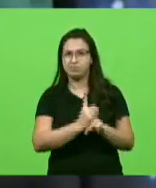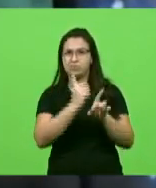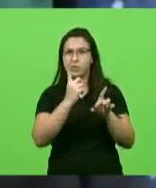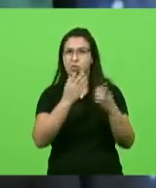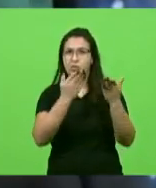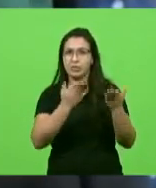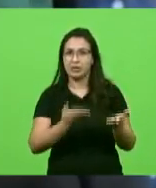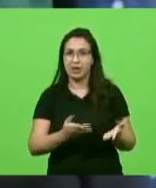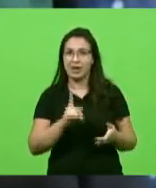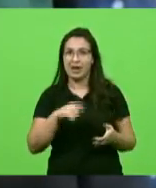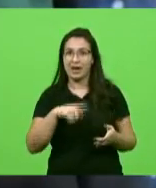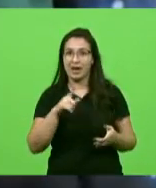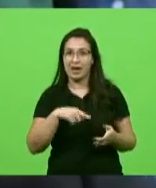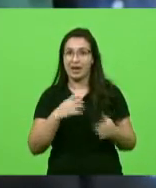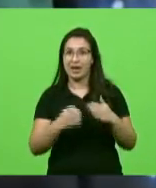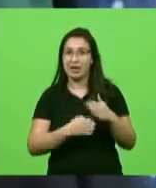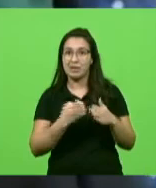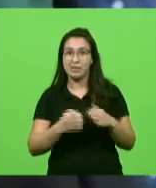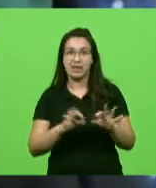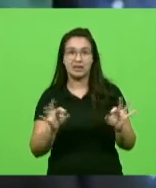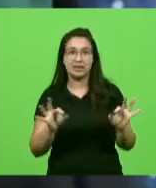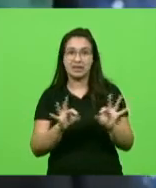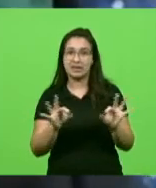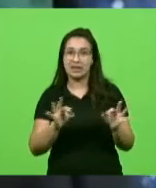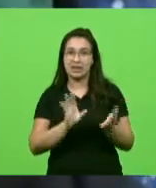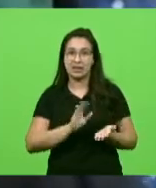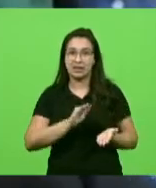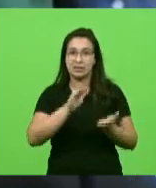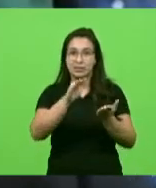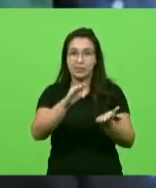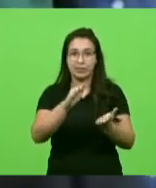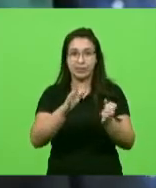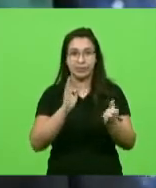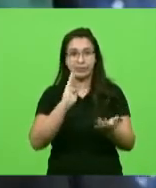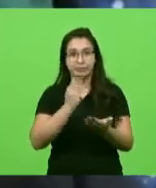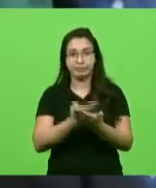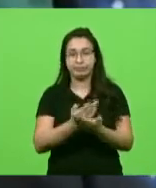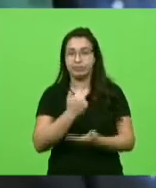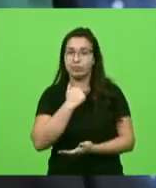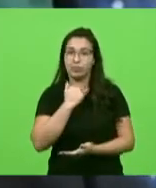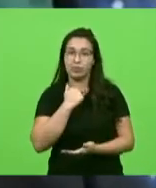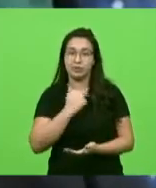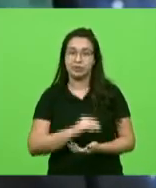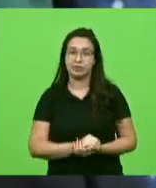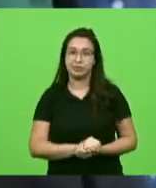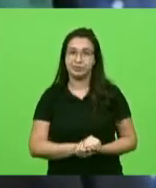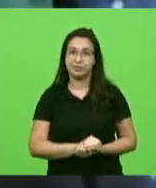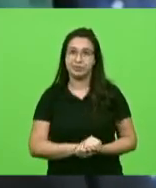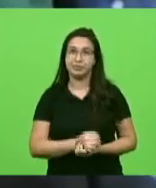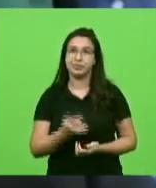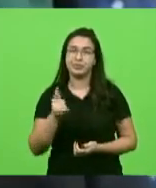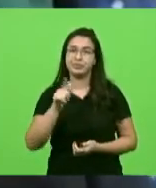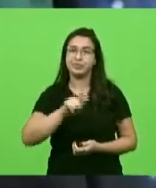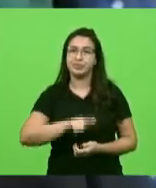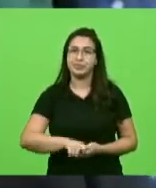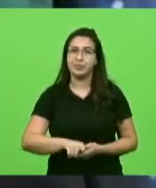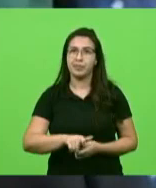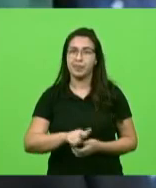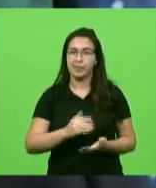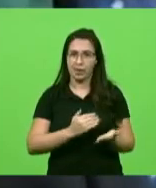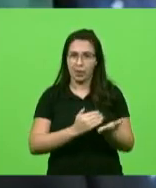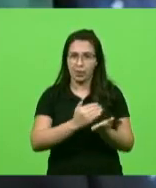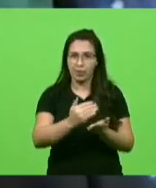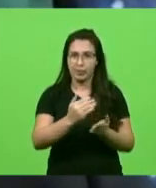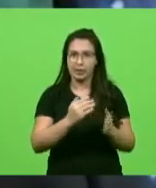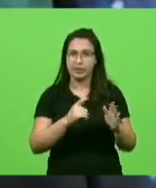EA uma empresa que não tinha condições de fornecer para estar por oportuno cabe ressaltar que desde o início